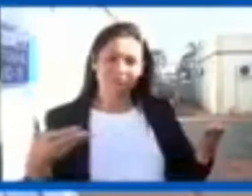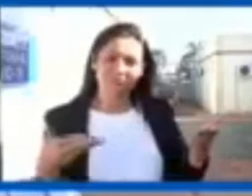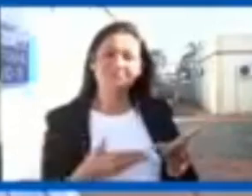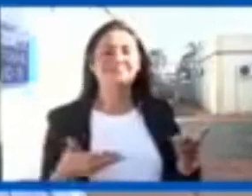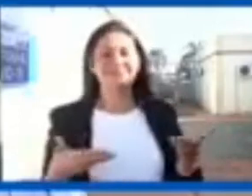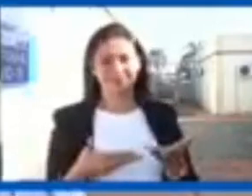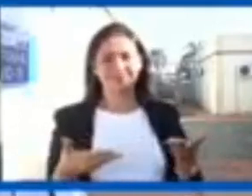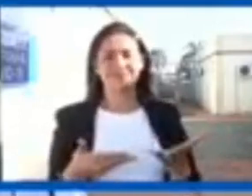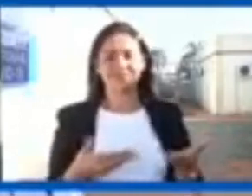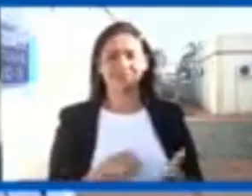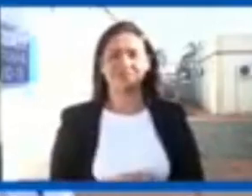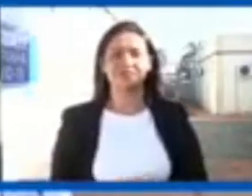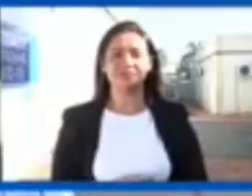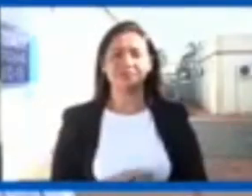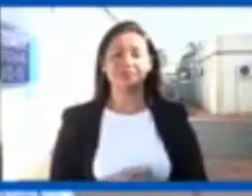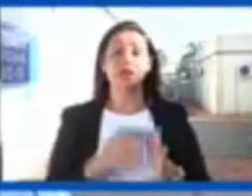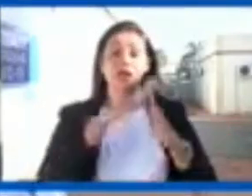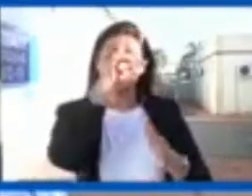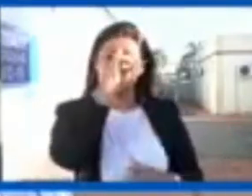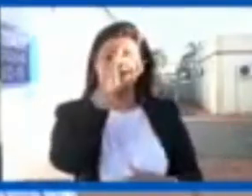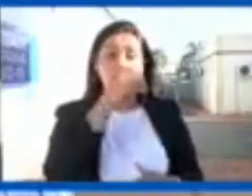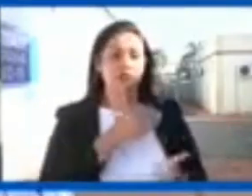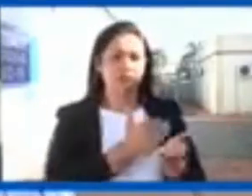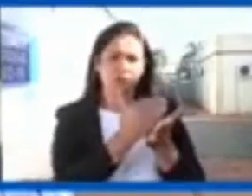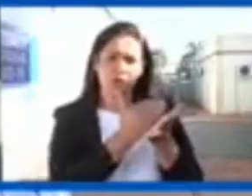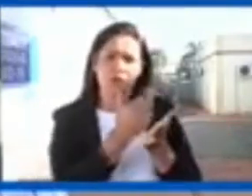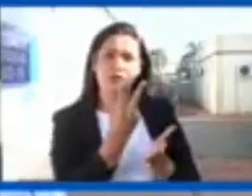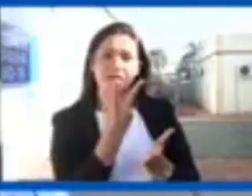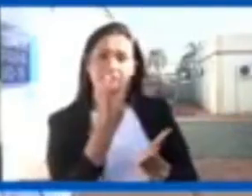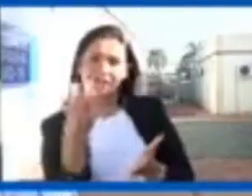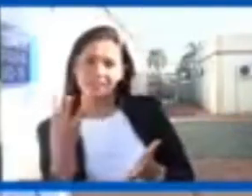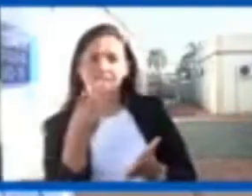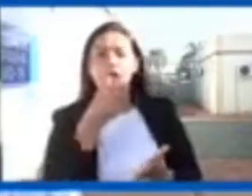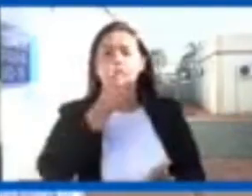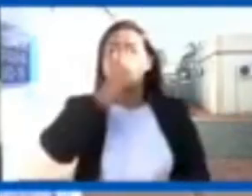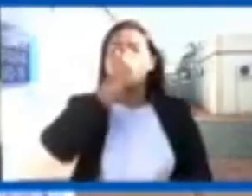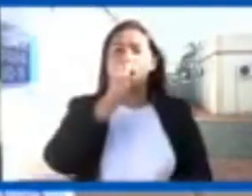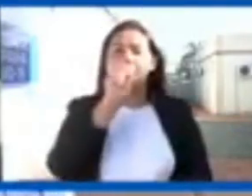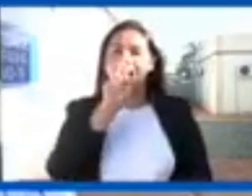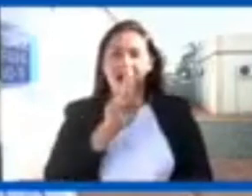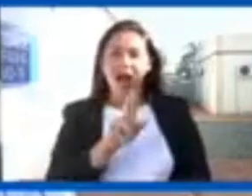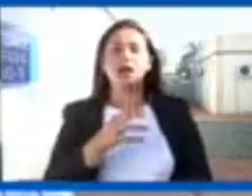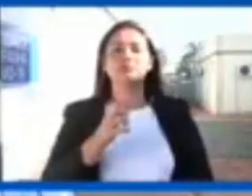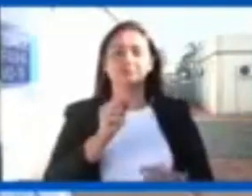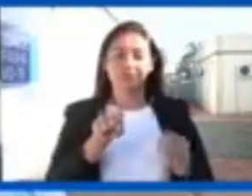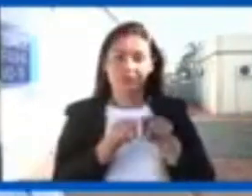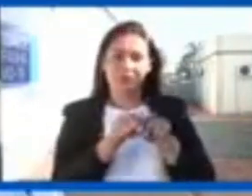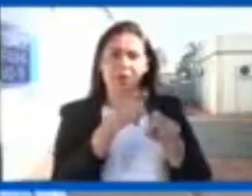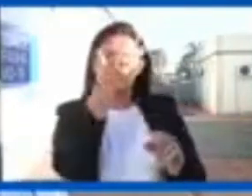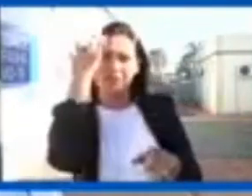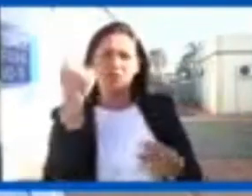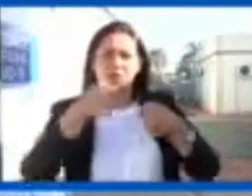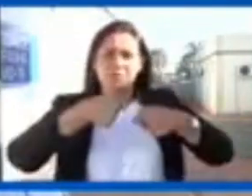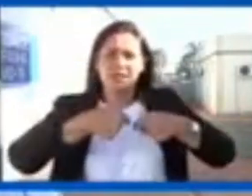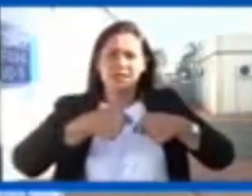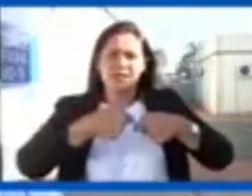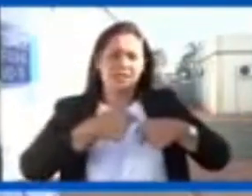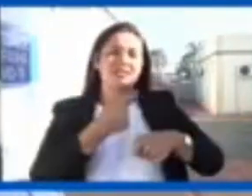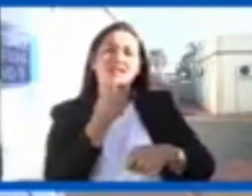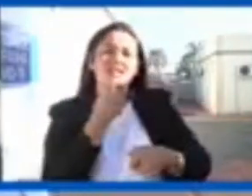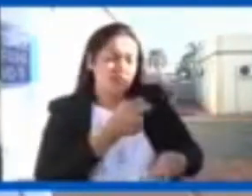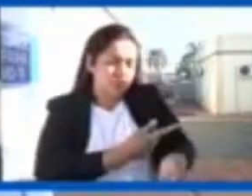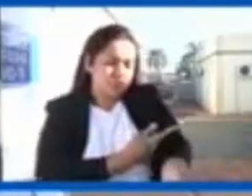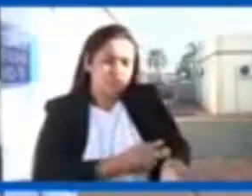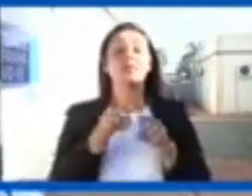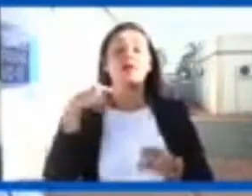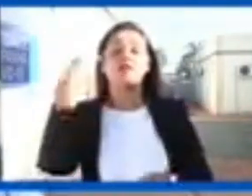o hospital de campanha começa a funcionar com 23 respiradores além do suporte para hemodiálise aos pacientes graves da